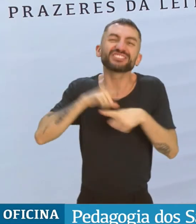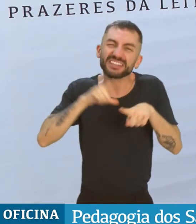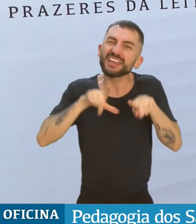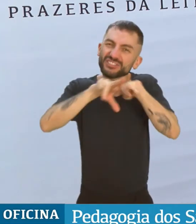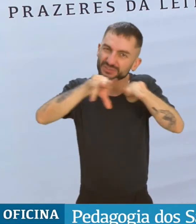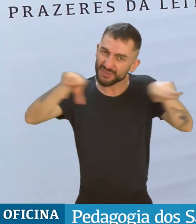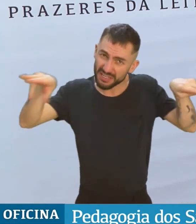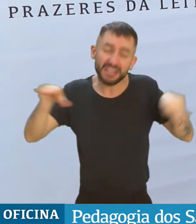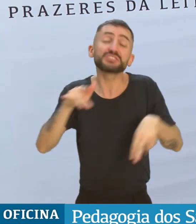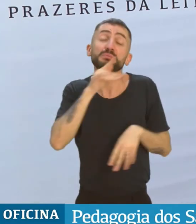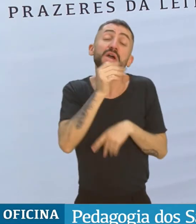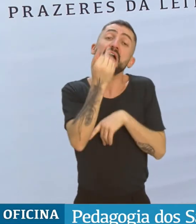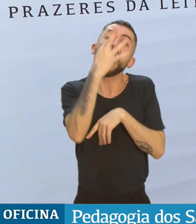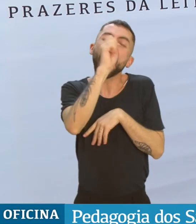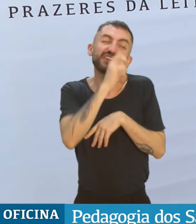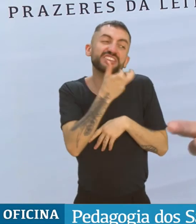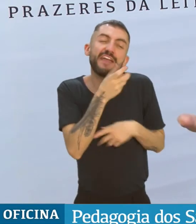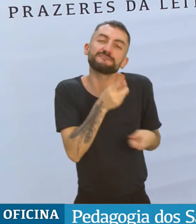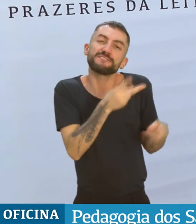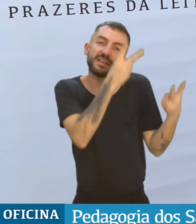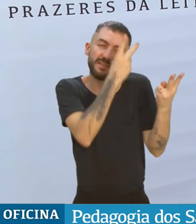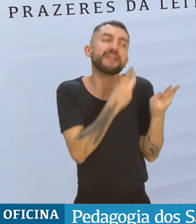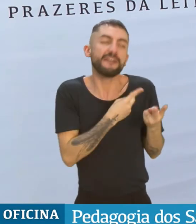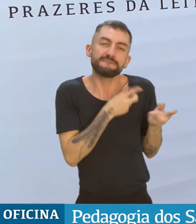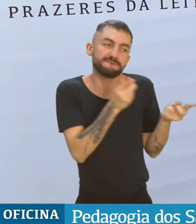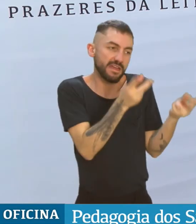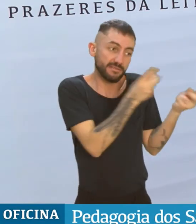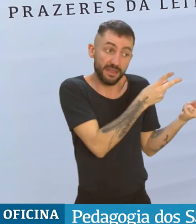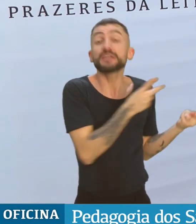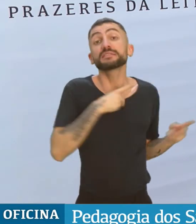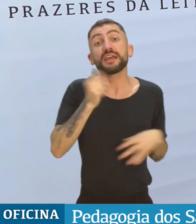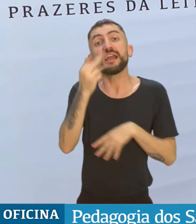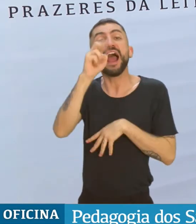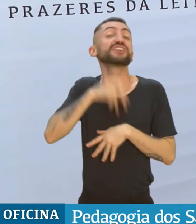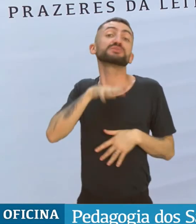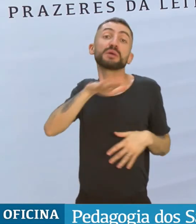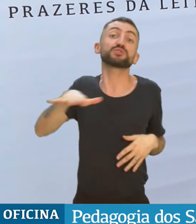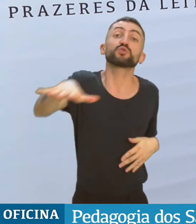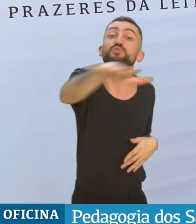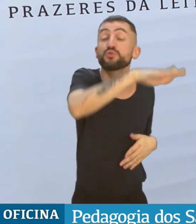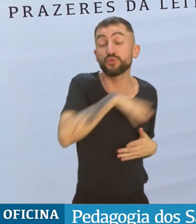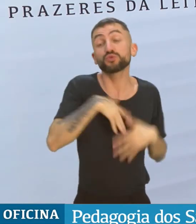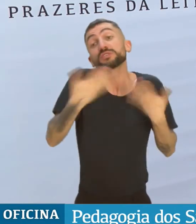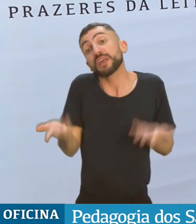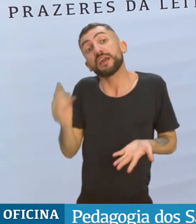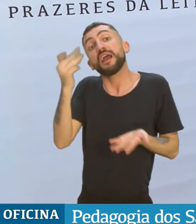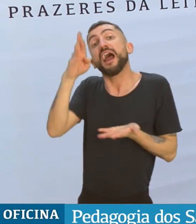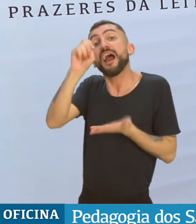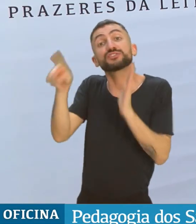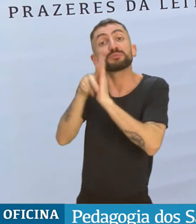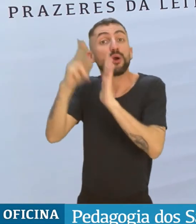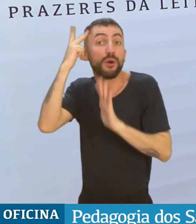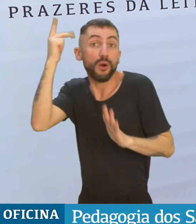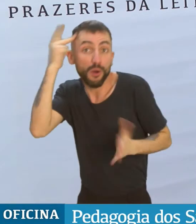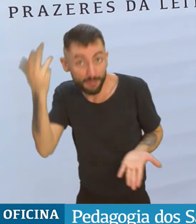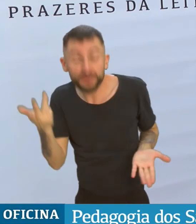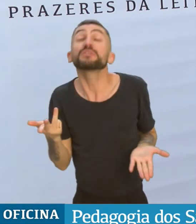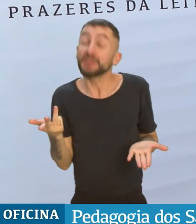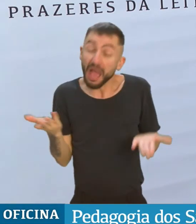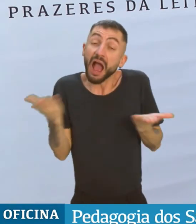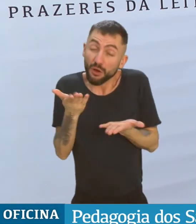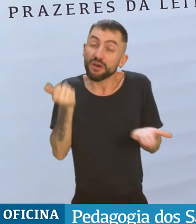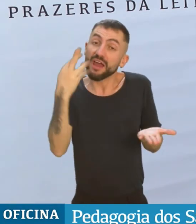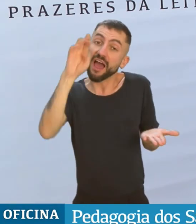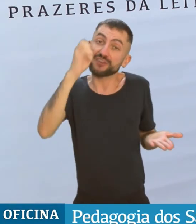arte mais comercial, a arte de massa, a arte de entretenimento. A gente tem essa arte poética,